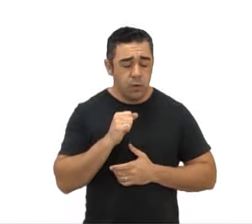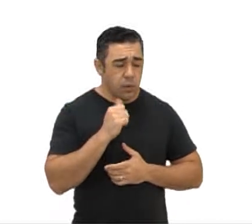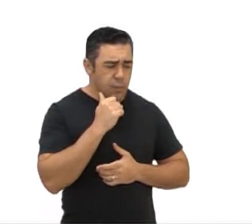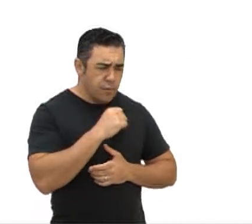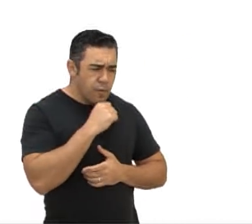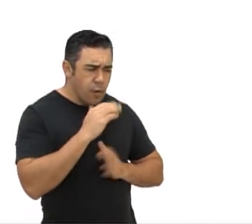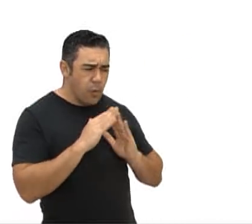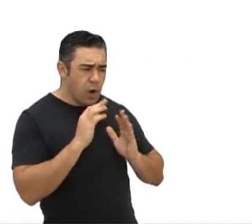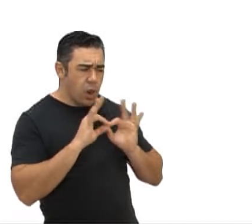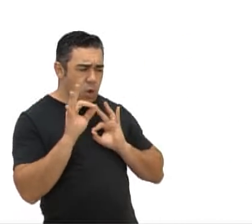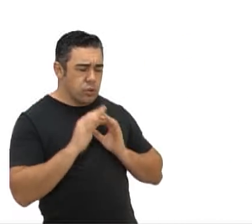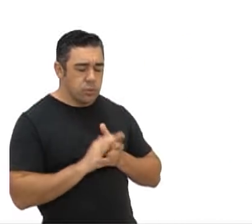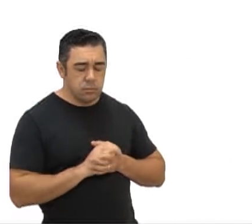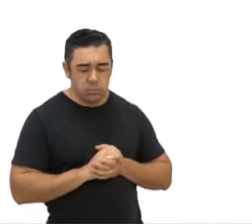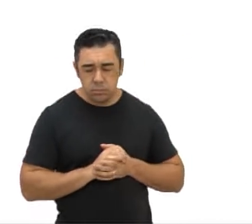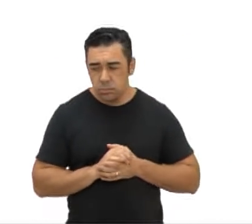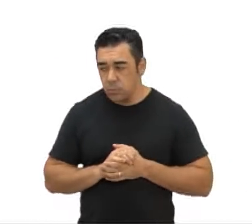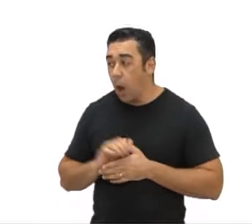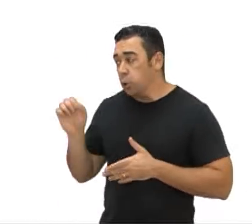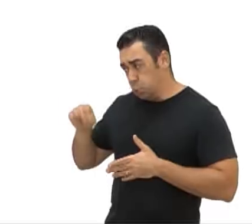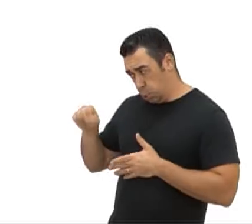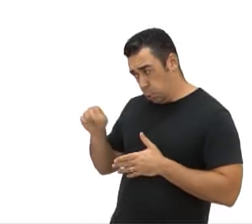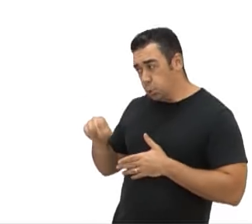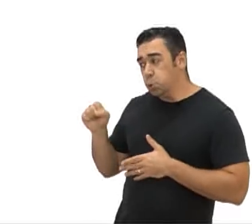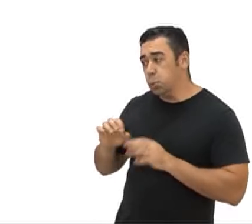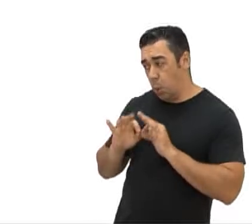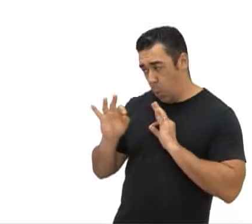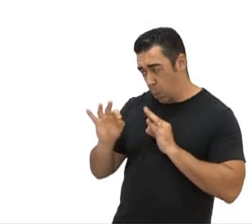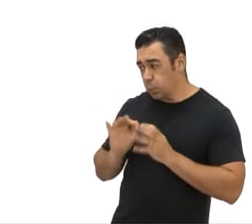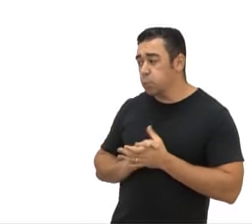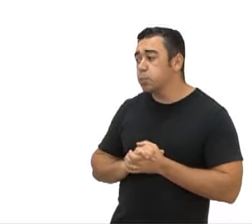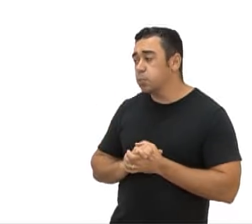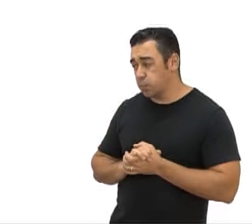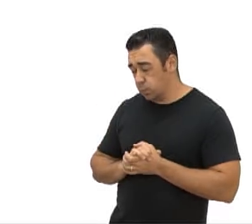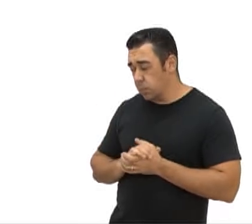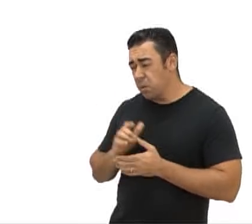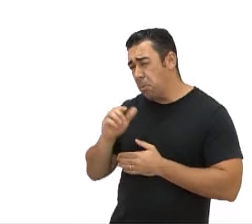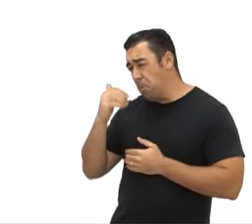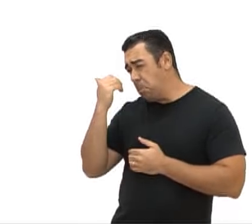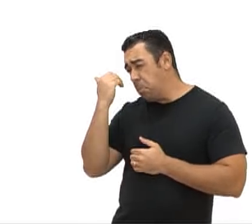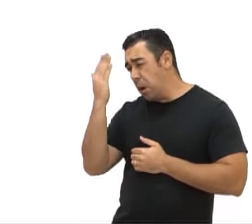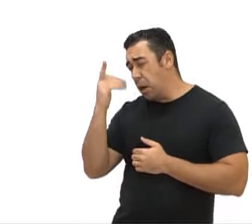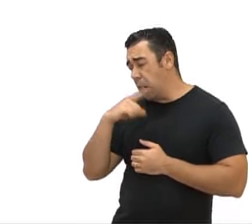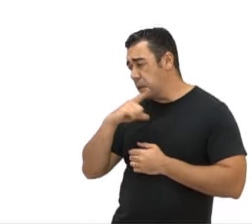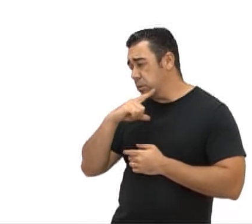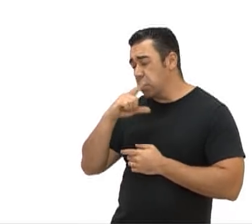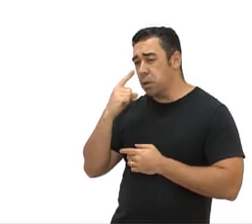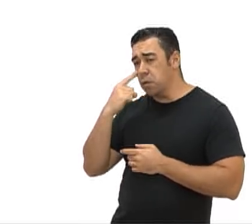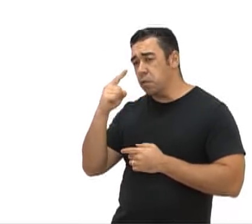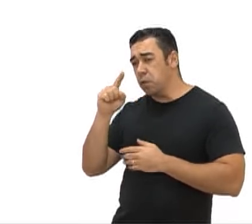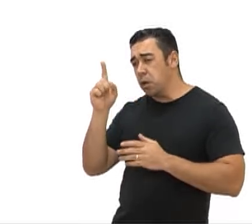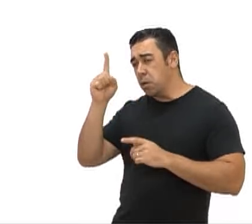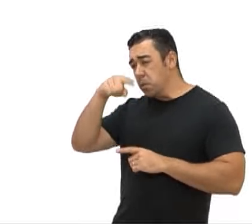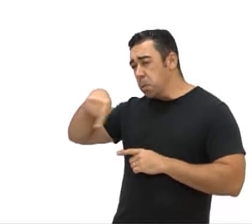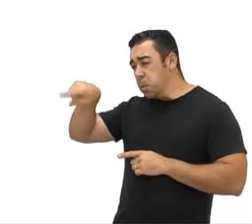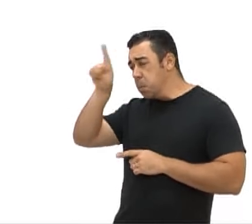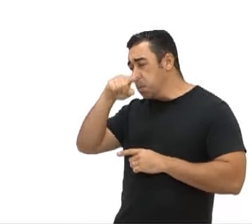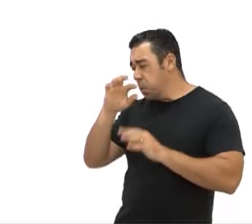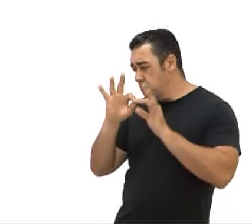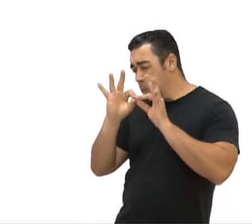lobo. Oh, sim, disse Capuchinho Vermelho. É para lá do moinho que vê, lá